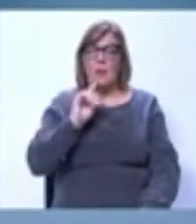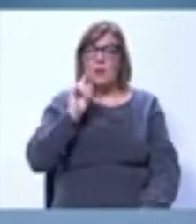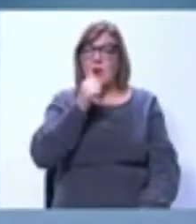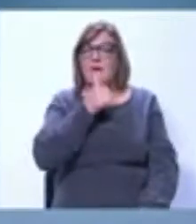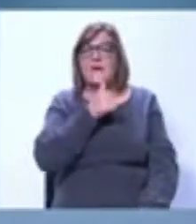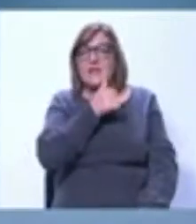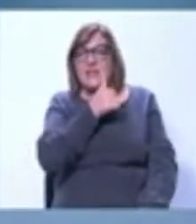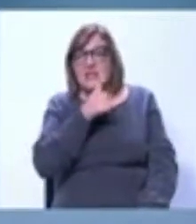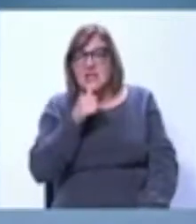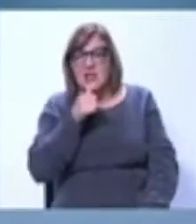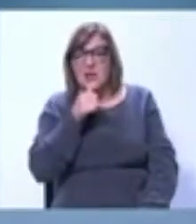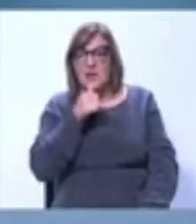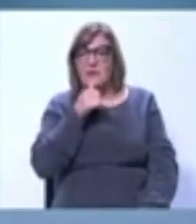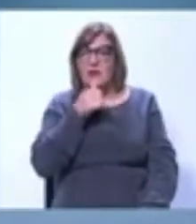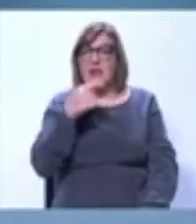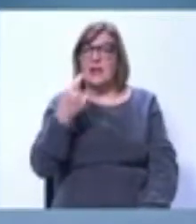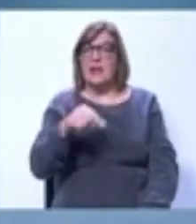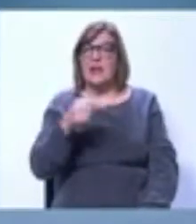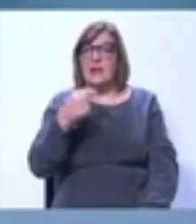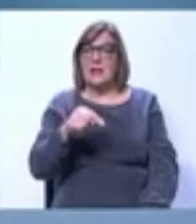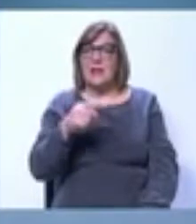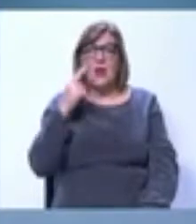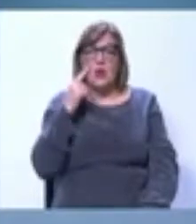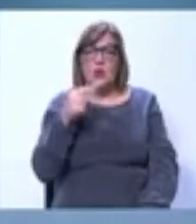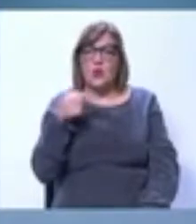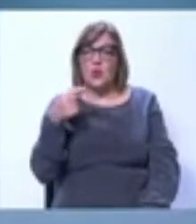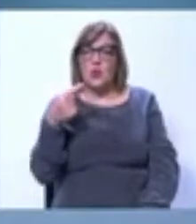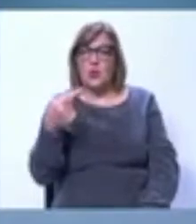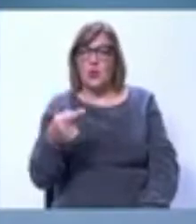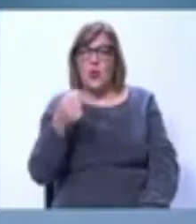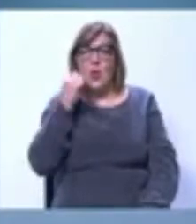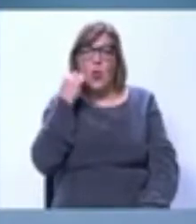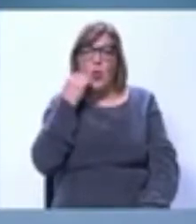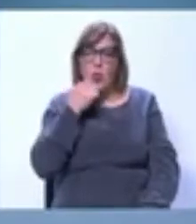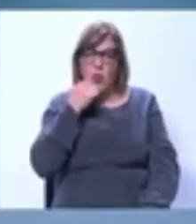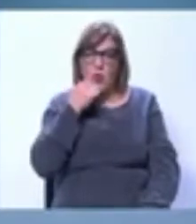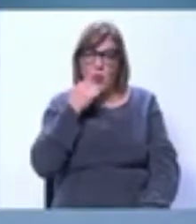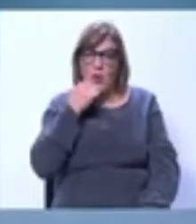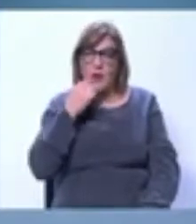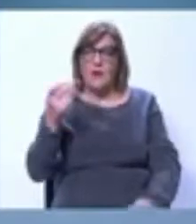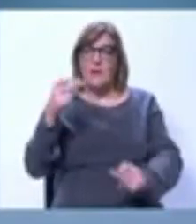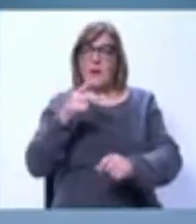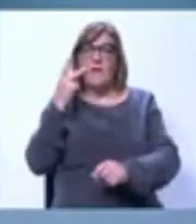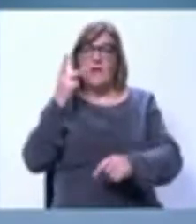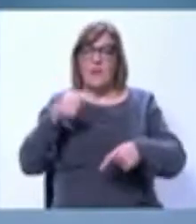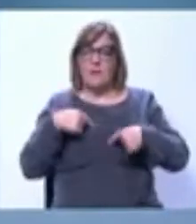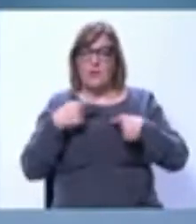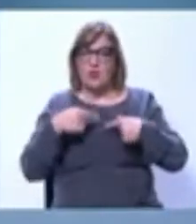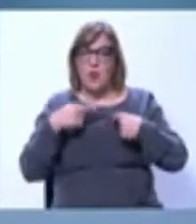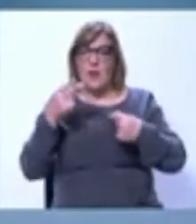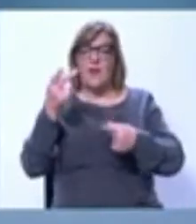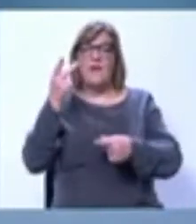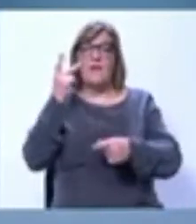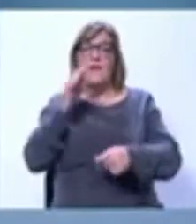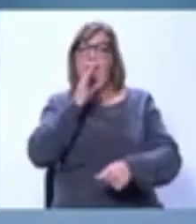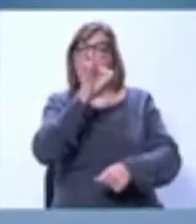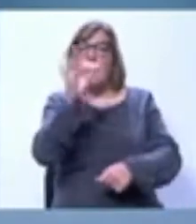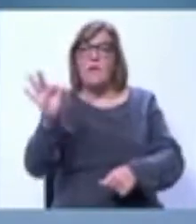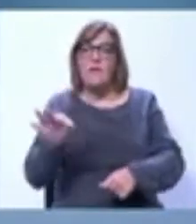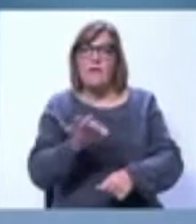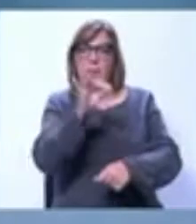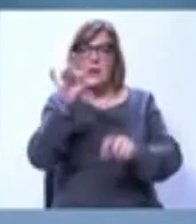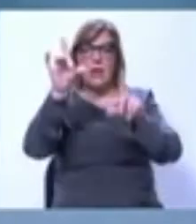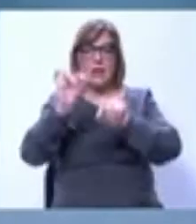sofrem que têm todos os dias dor que interfere com a sua vida pessoal com a sua vida familiar